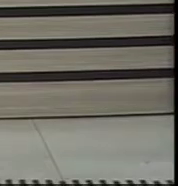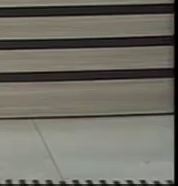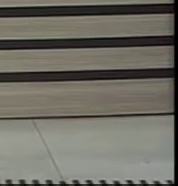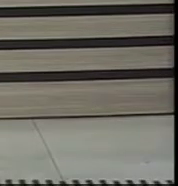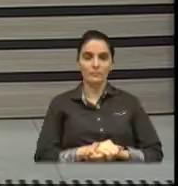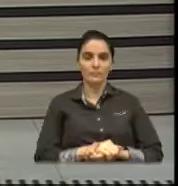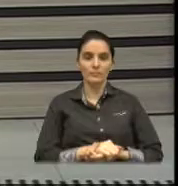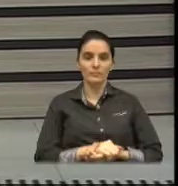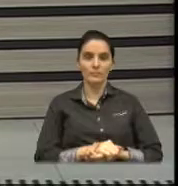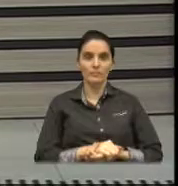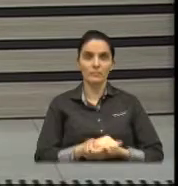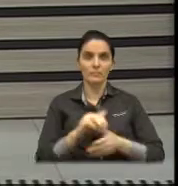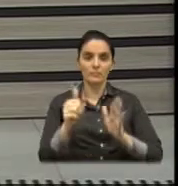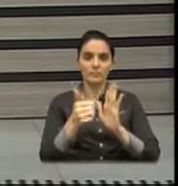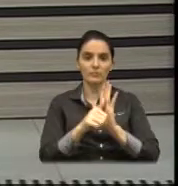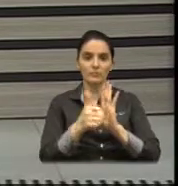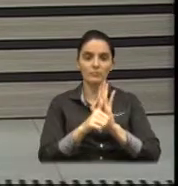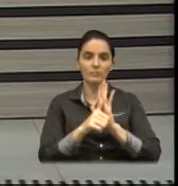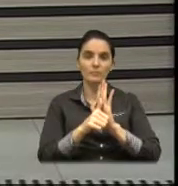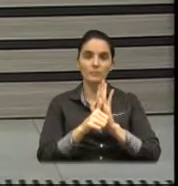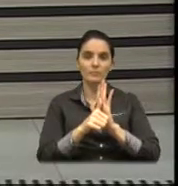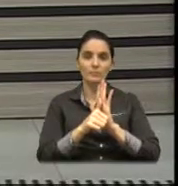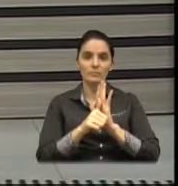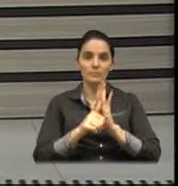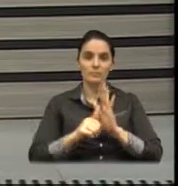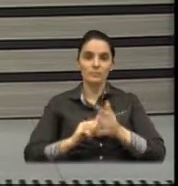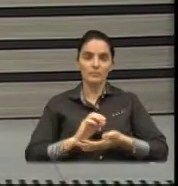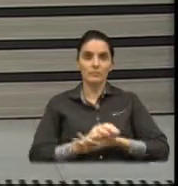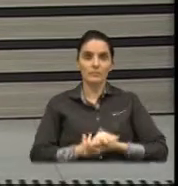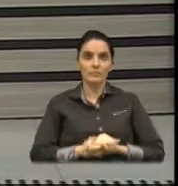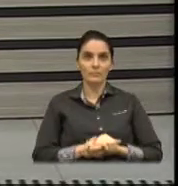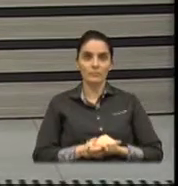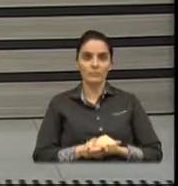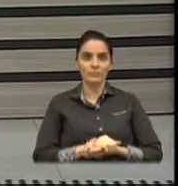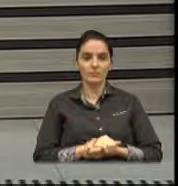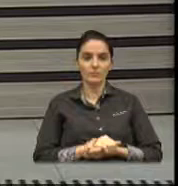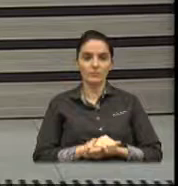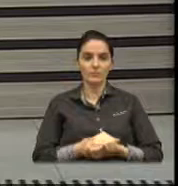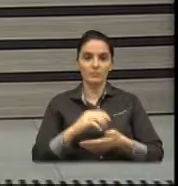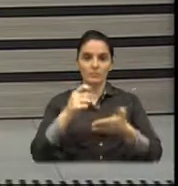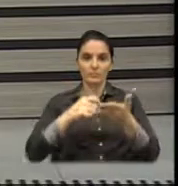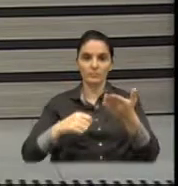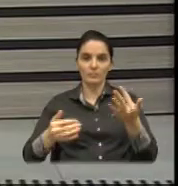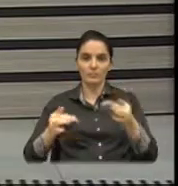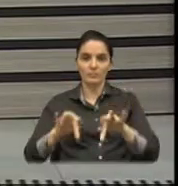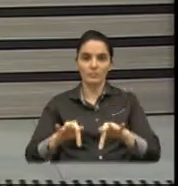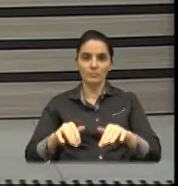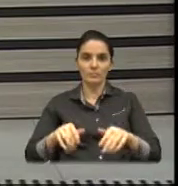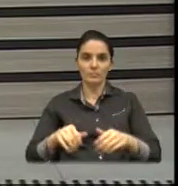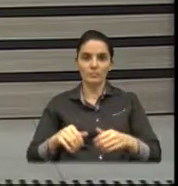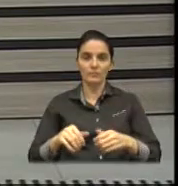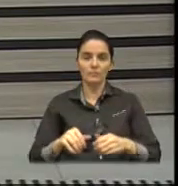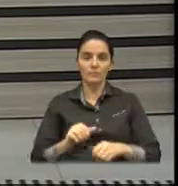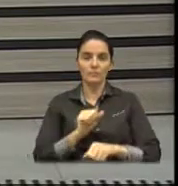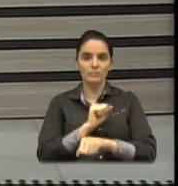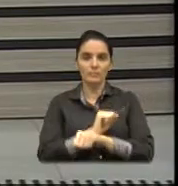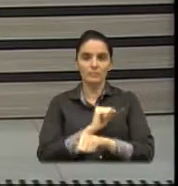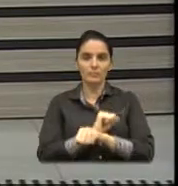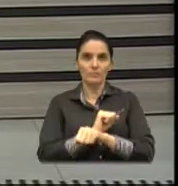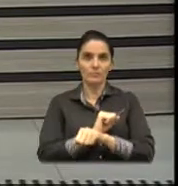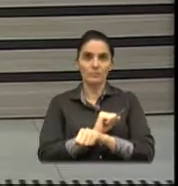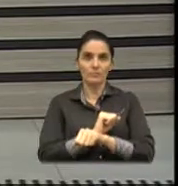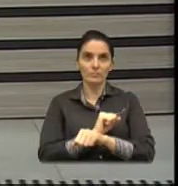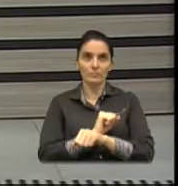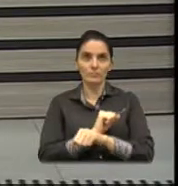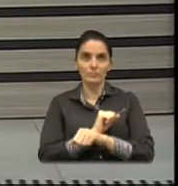é matéria, projeto de minha autoria, redação final. Por isso, eu suspendo e passo a